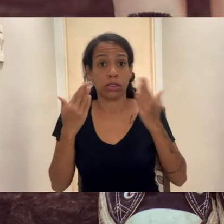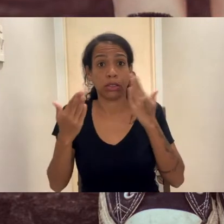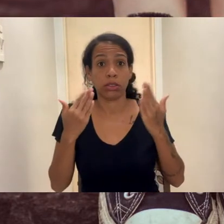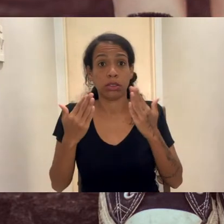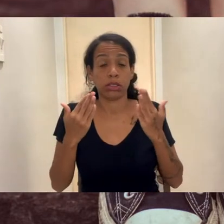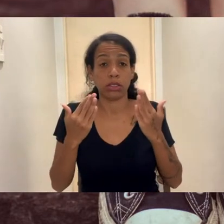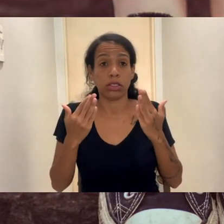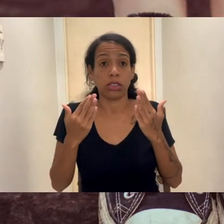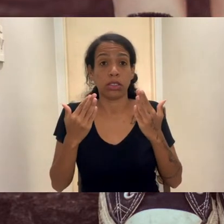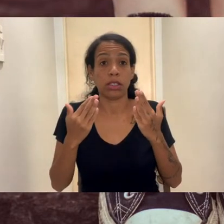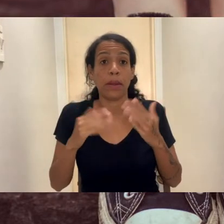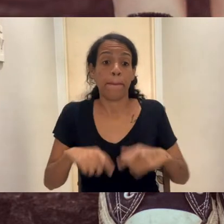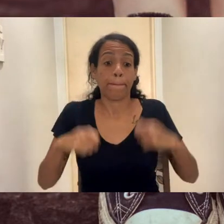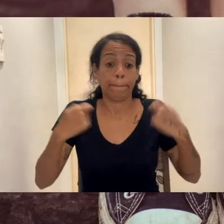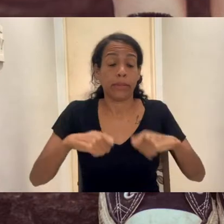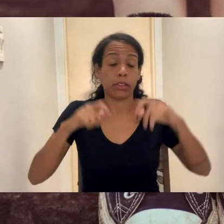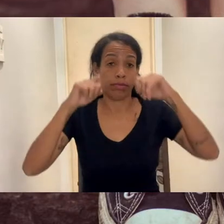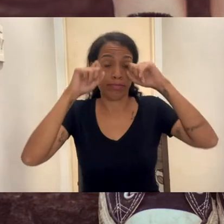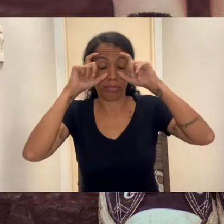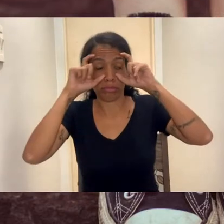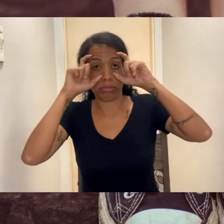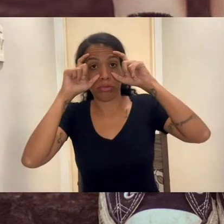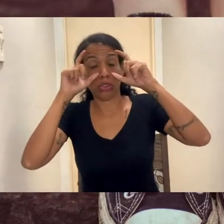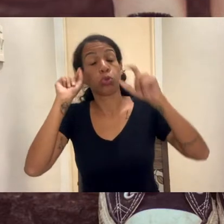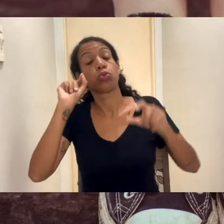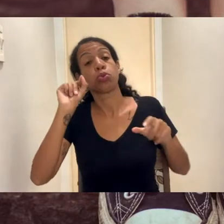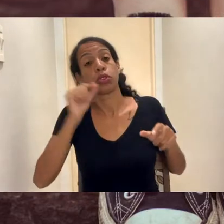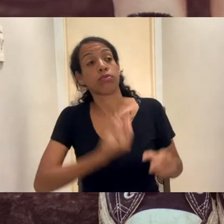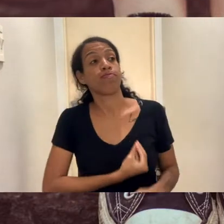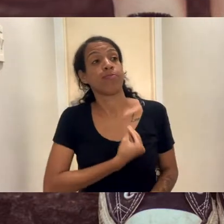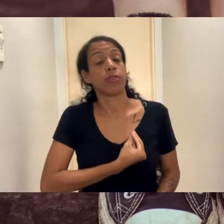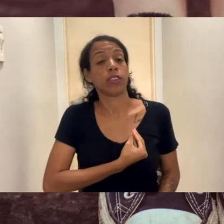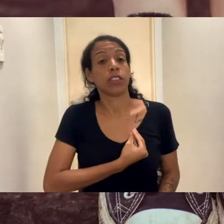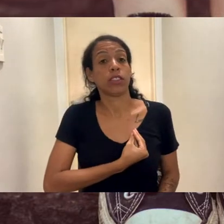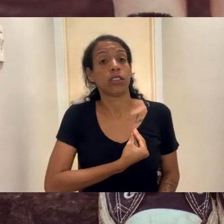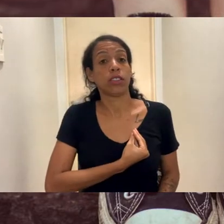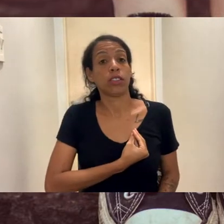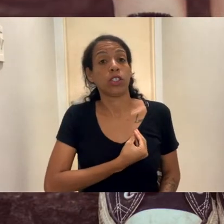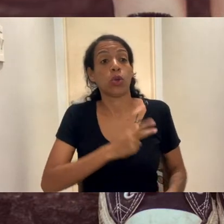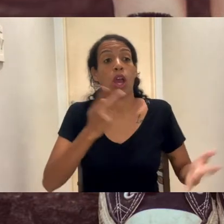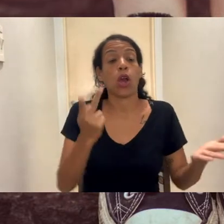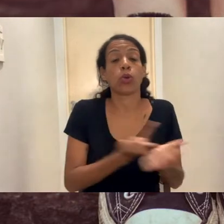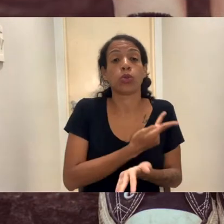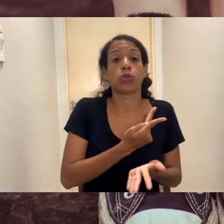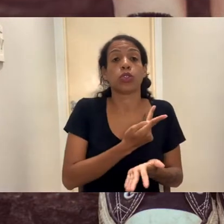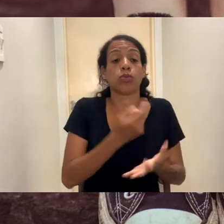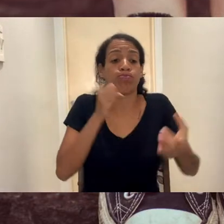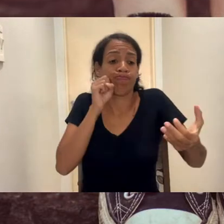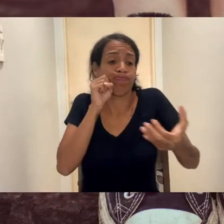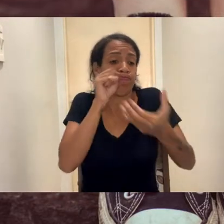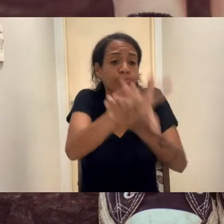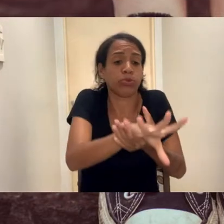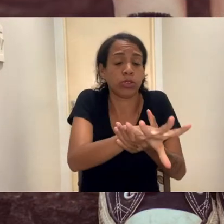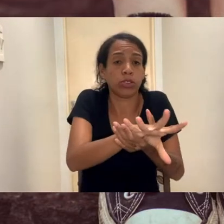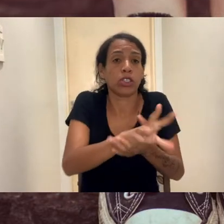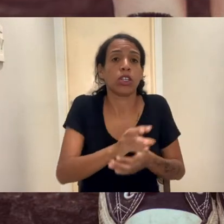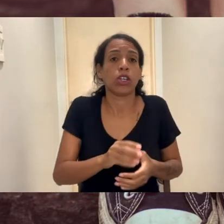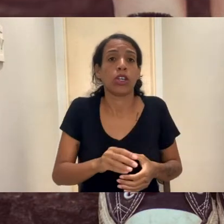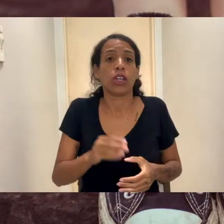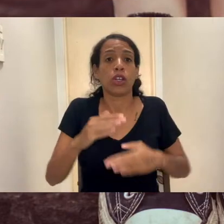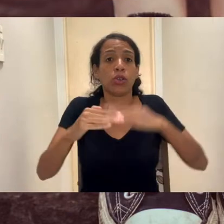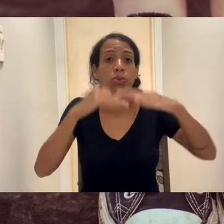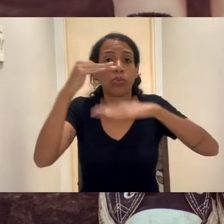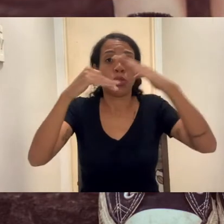gente precisa estar atento à existência desses fenômenos e principalmente aos efeitos desses fenômenos nos